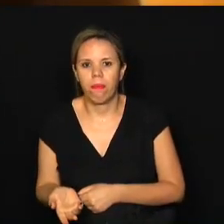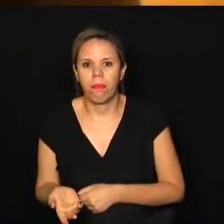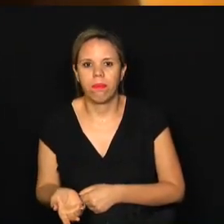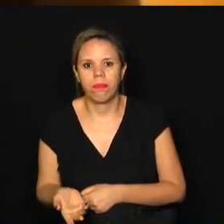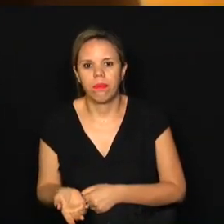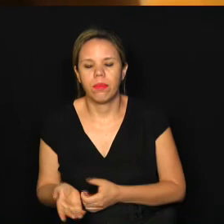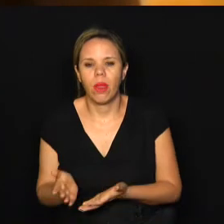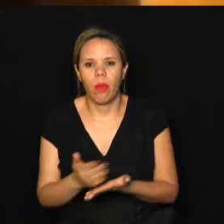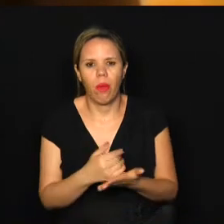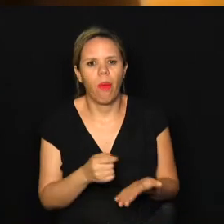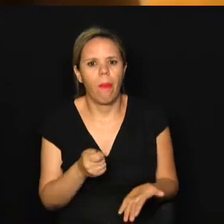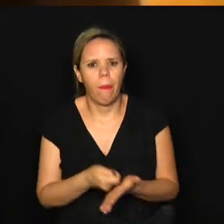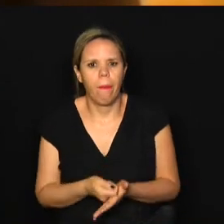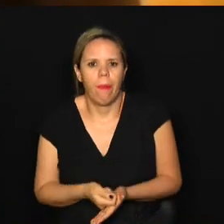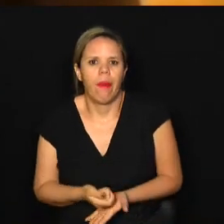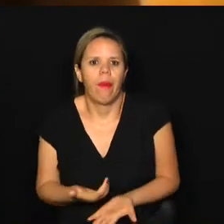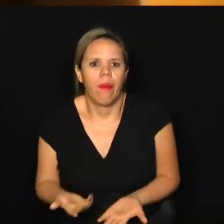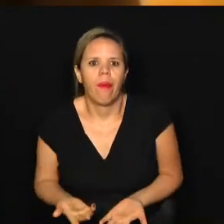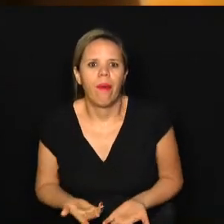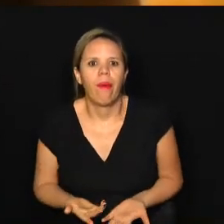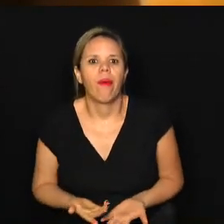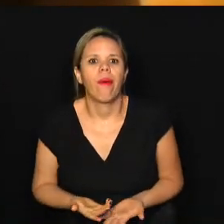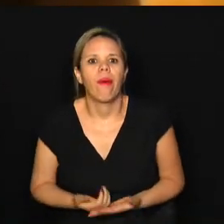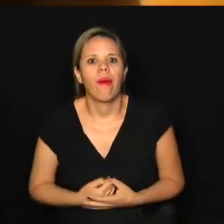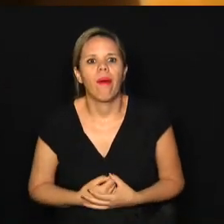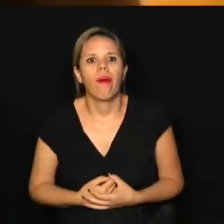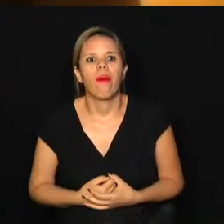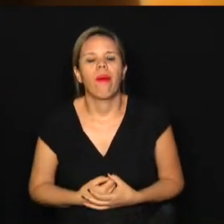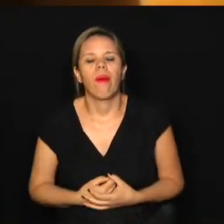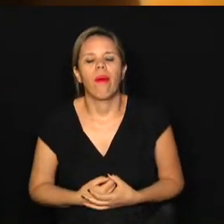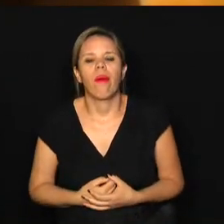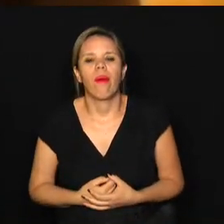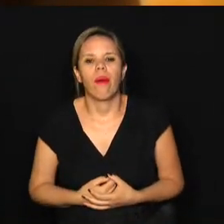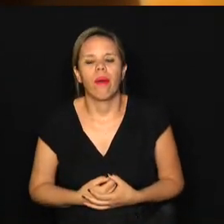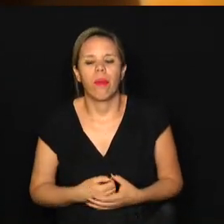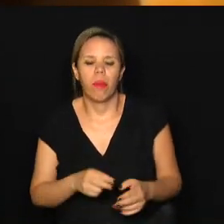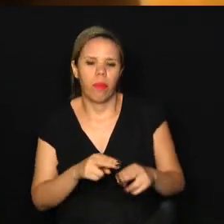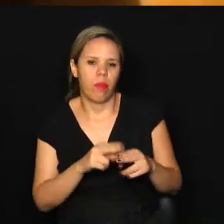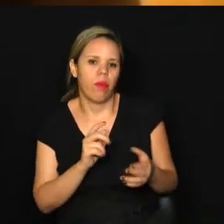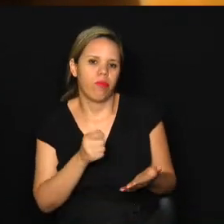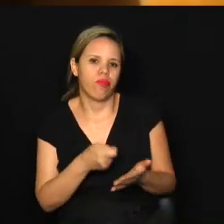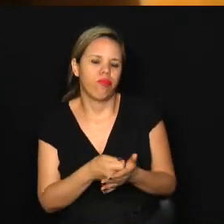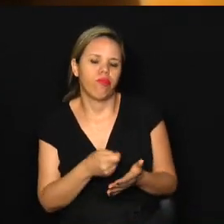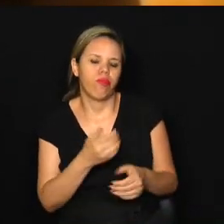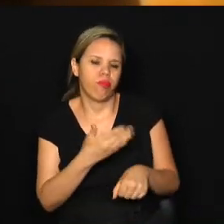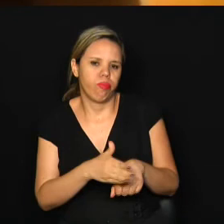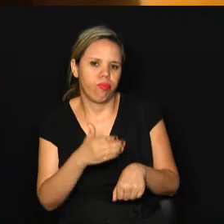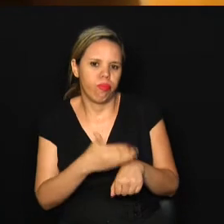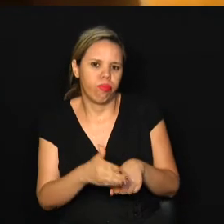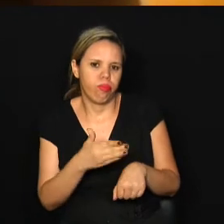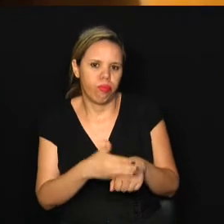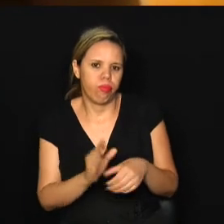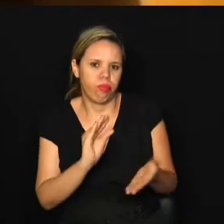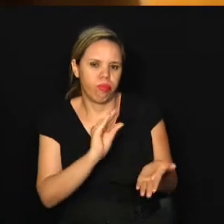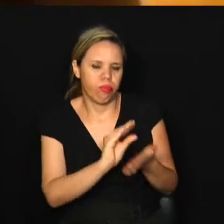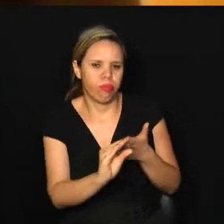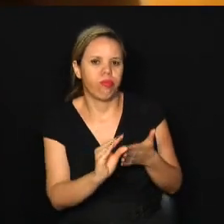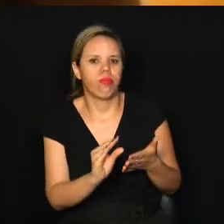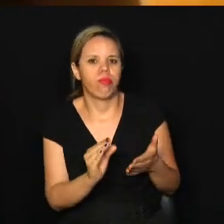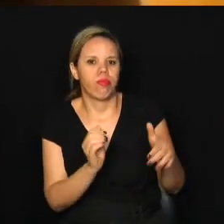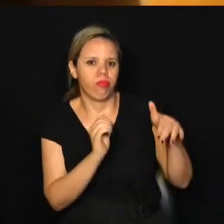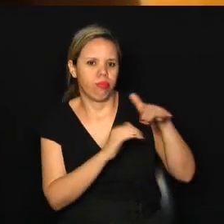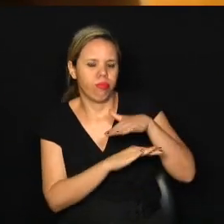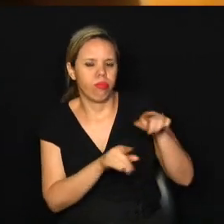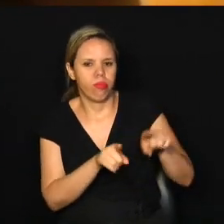contribuição patrimonial, né, ela tem aí rendimento de aplicação financeira e tem também os dividendos recebidos